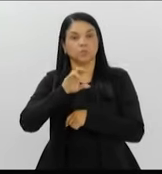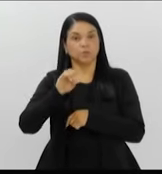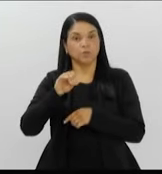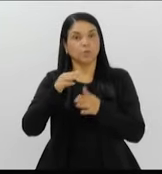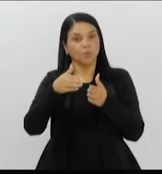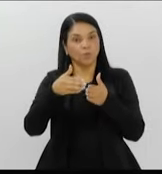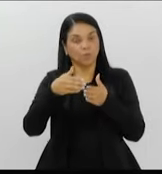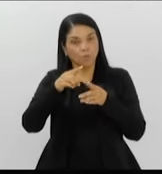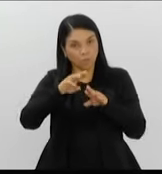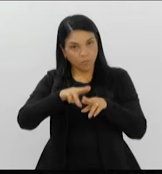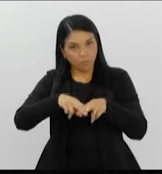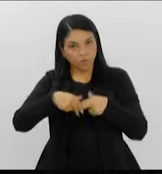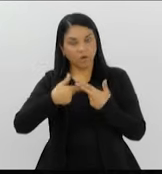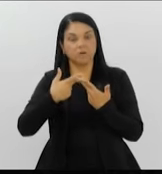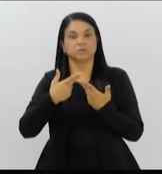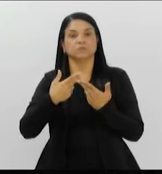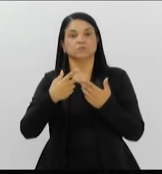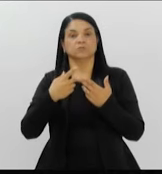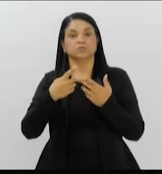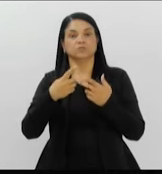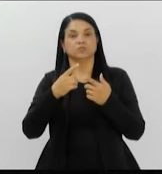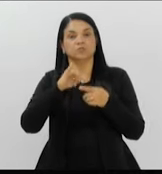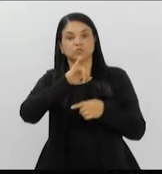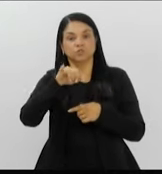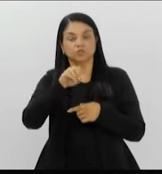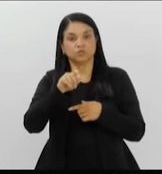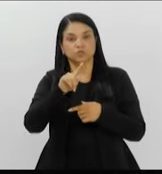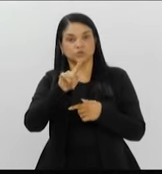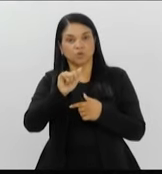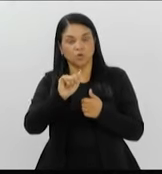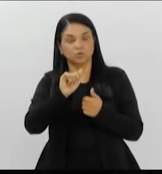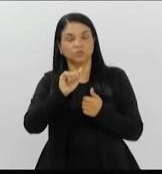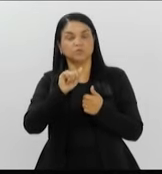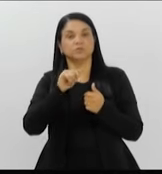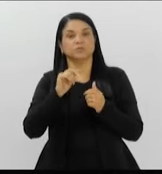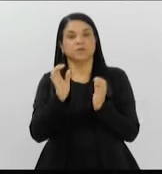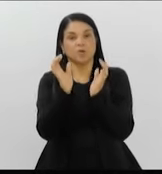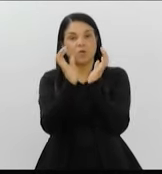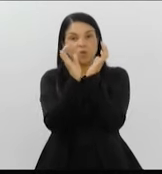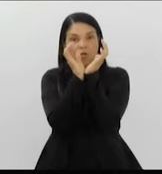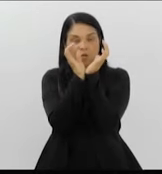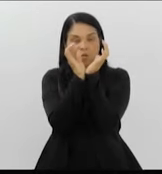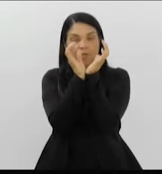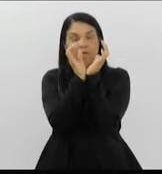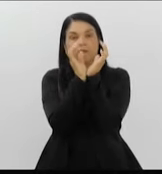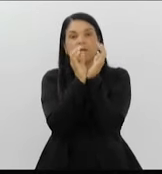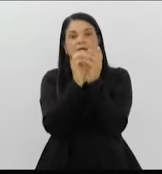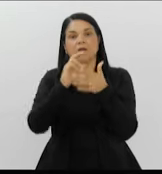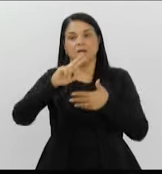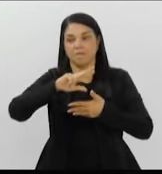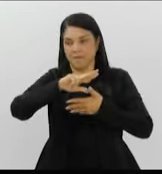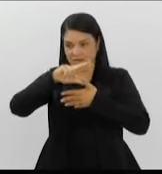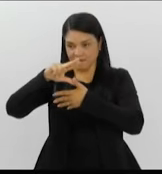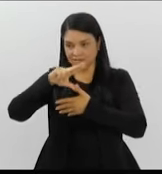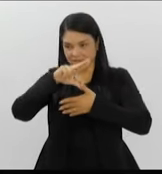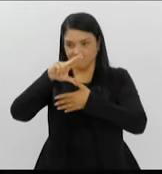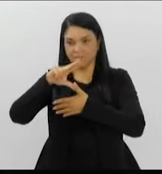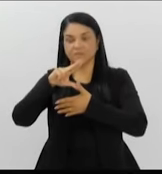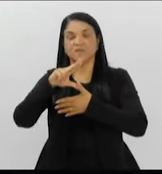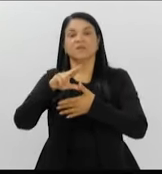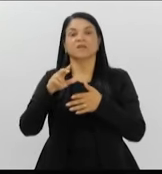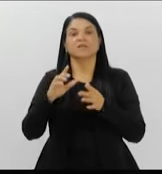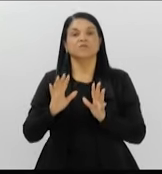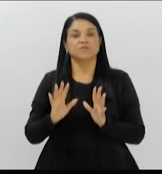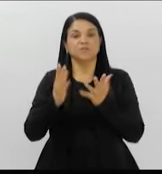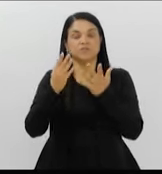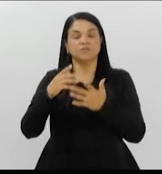quartas de final da Copa Libertadores da América e do Festival Rock in Rio, que são eventos que